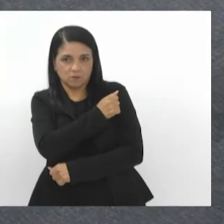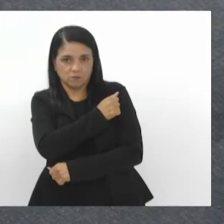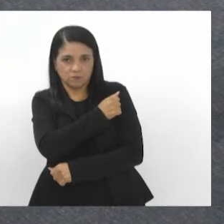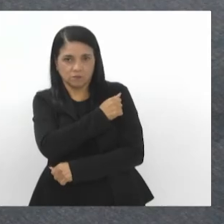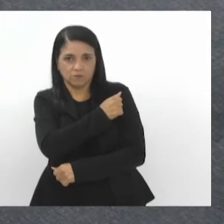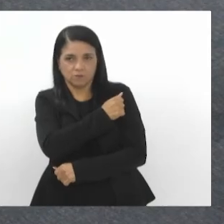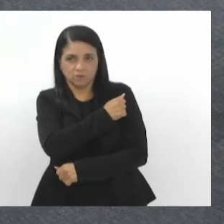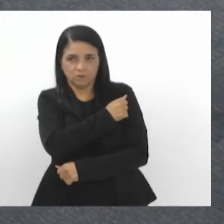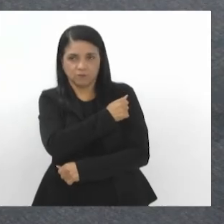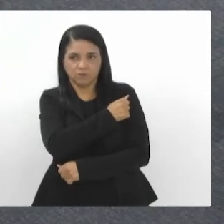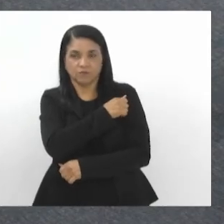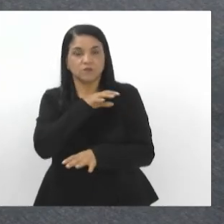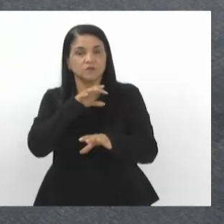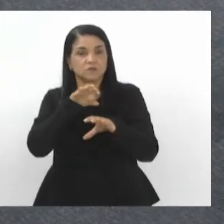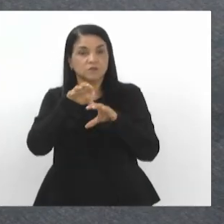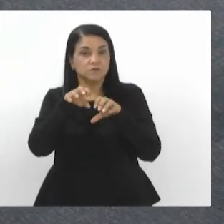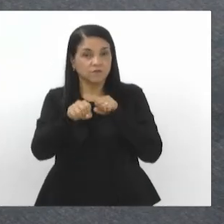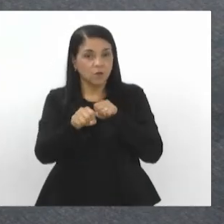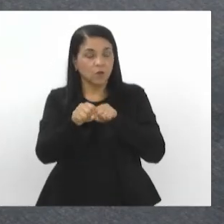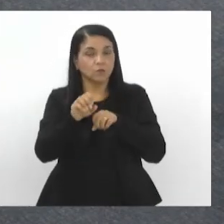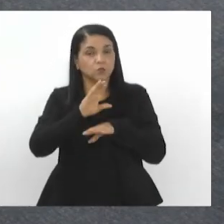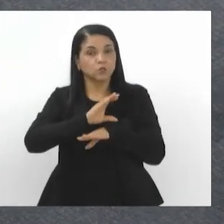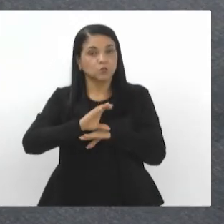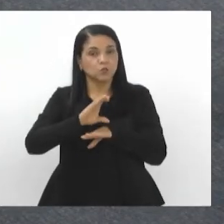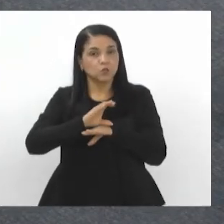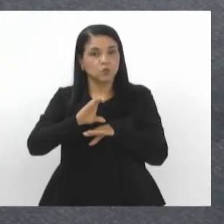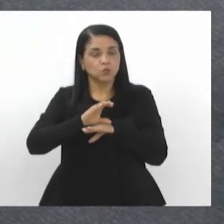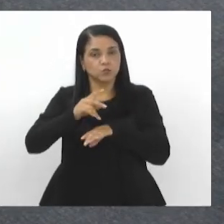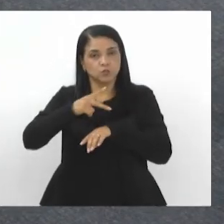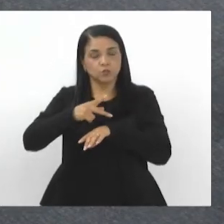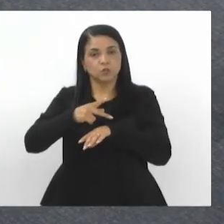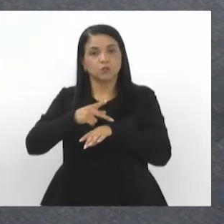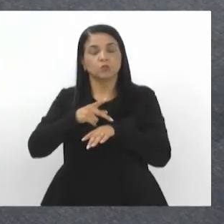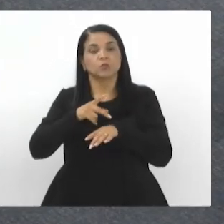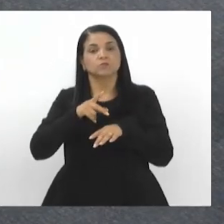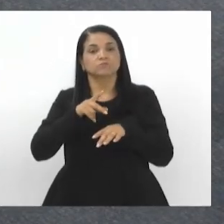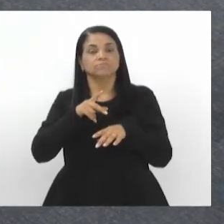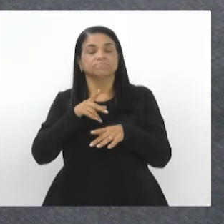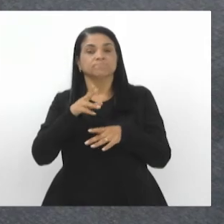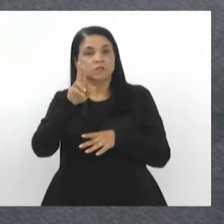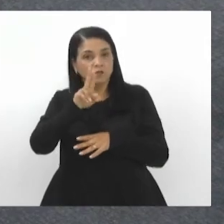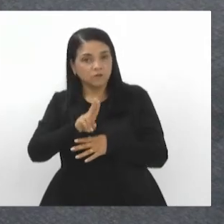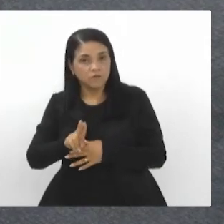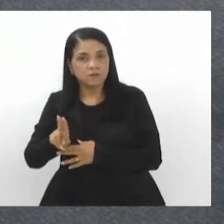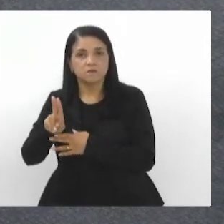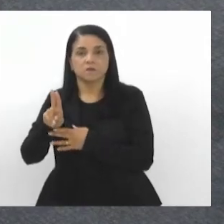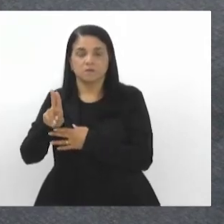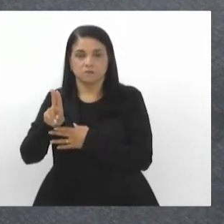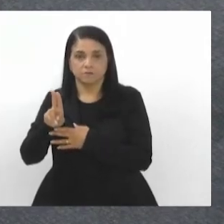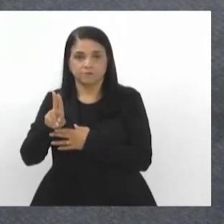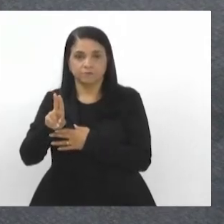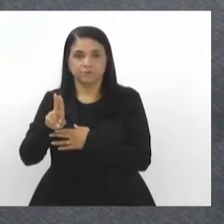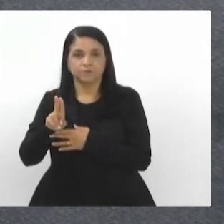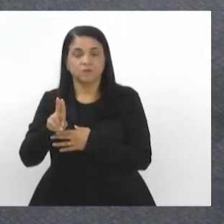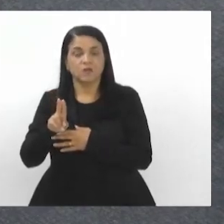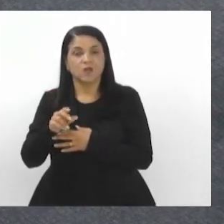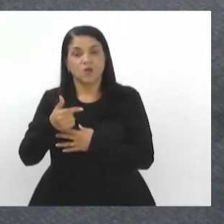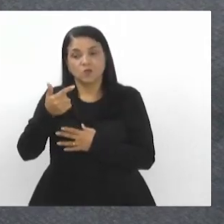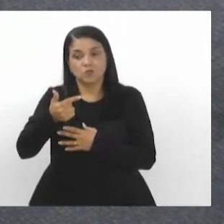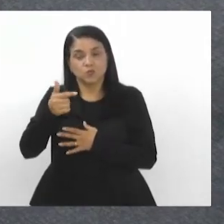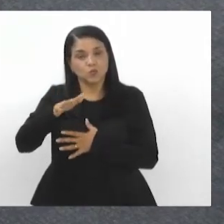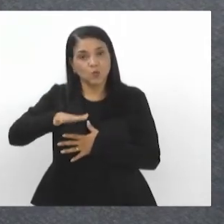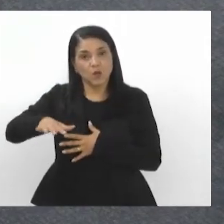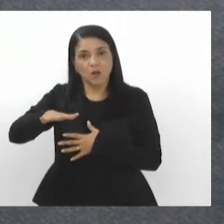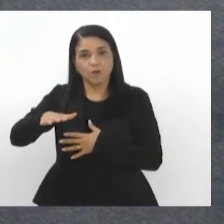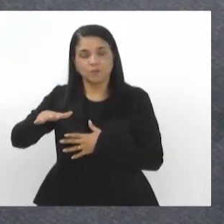que se formam nos cursos de graduação daquela universidade. É o segundo maior campus da